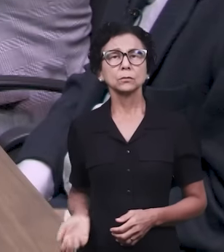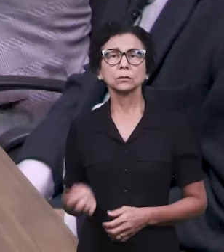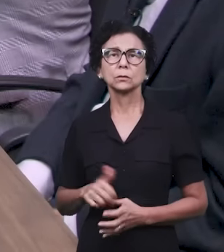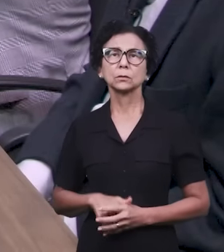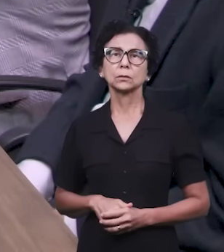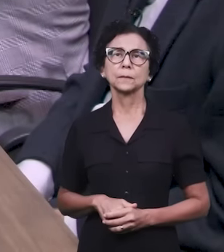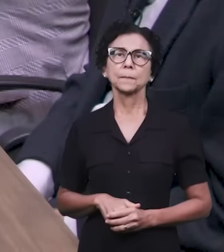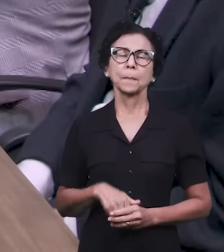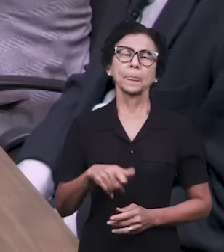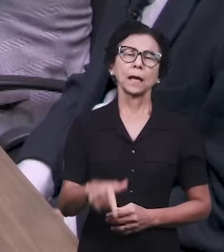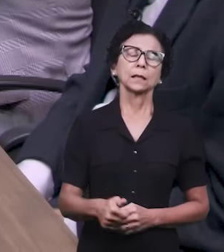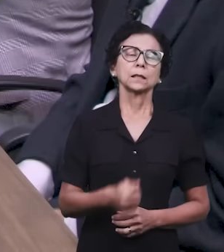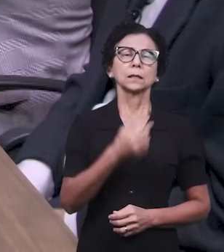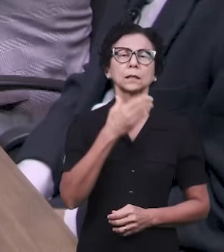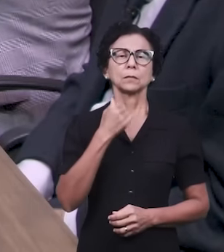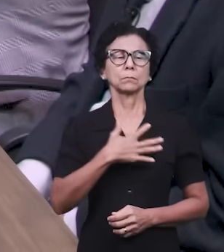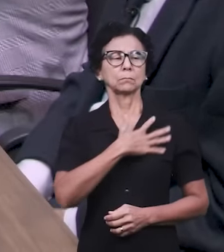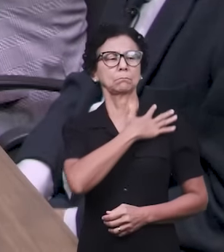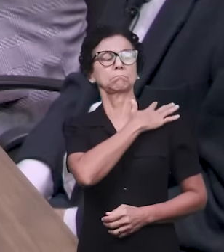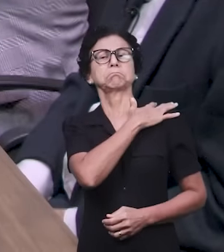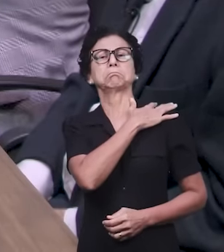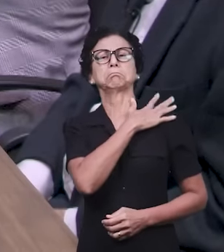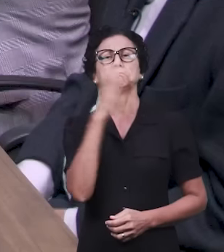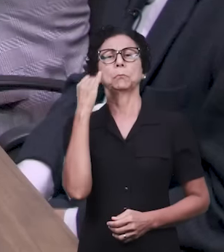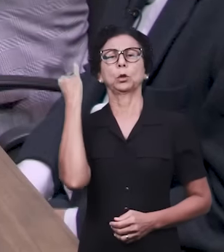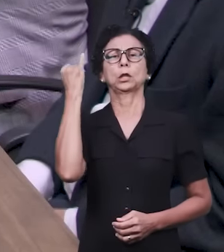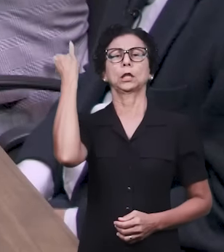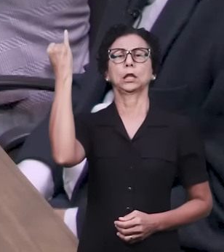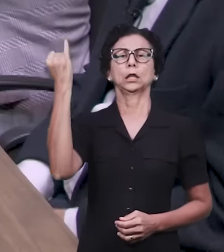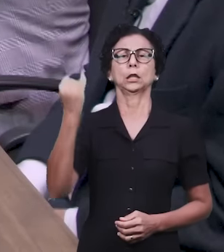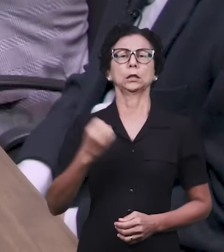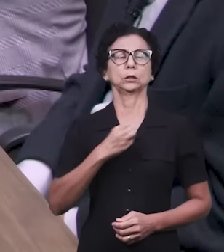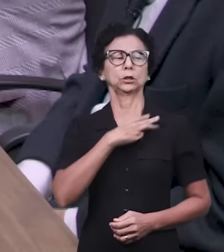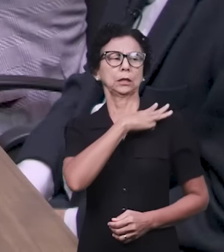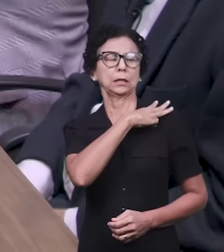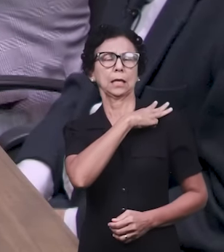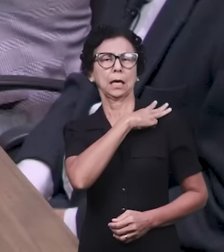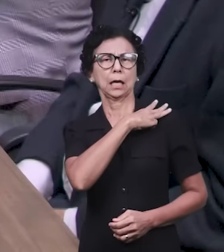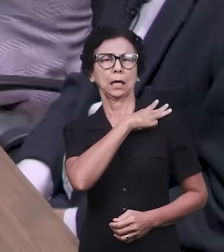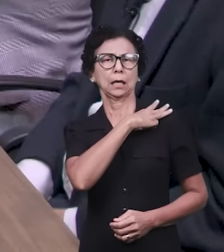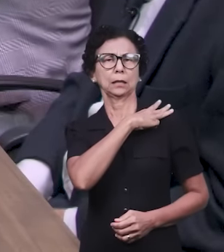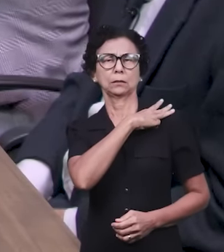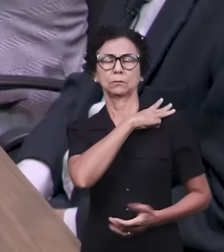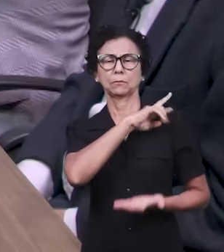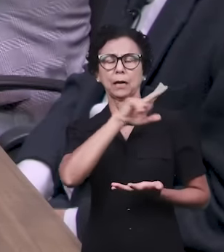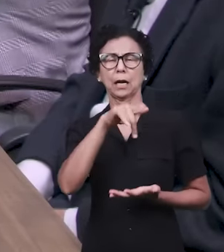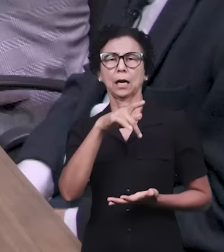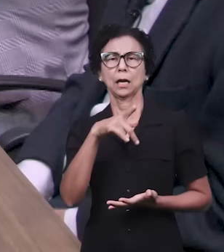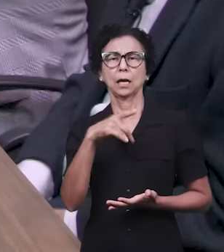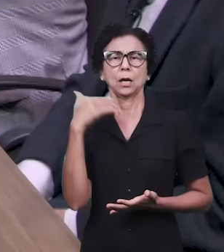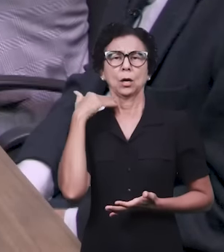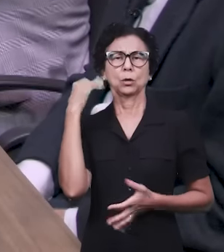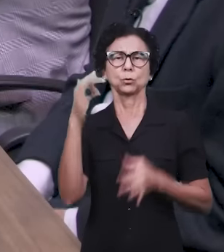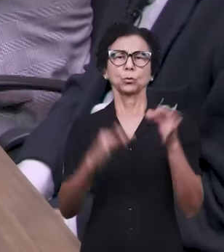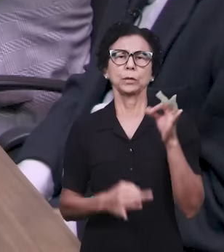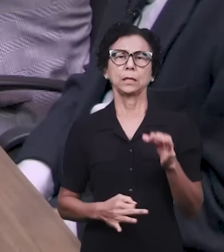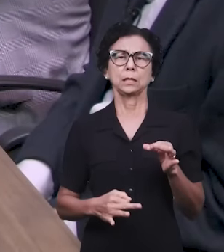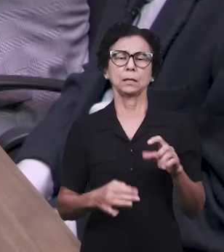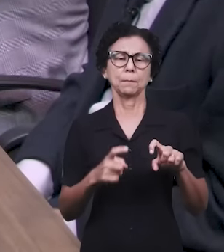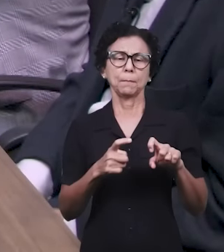meio militares, de alta patente militar, generais, coronéis, nós temos juízes, temos